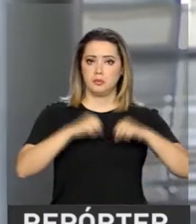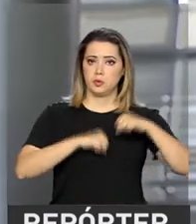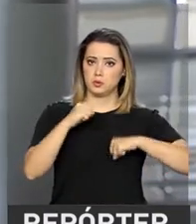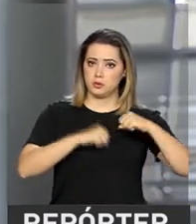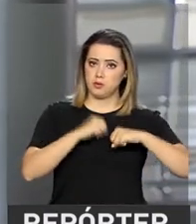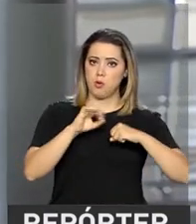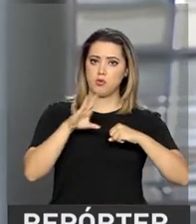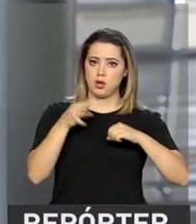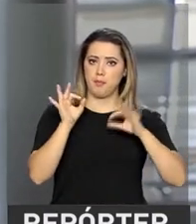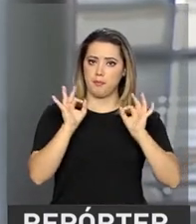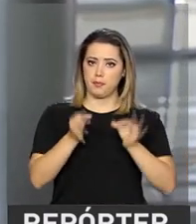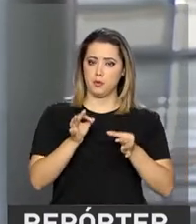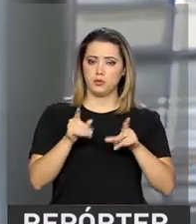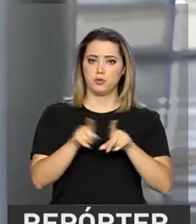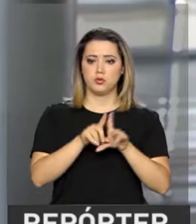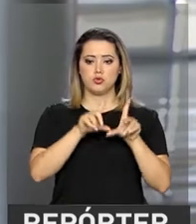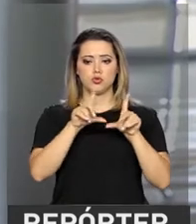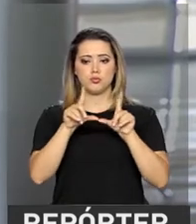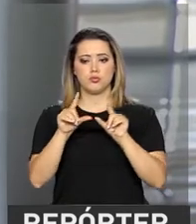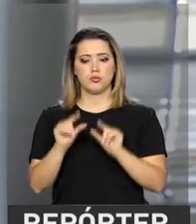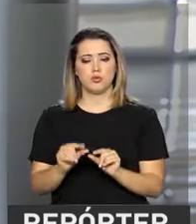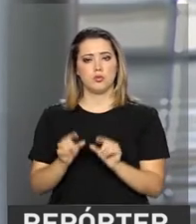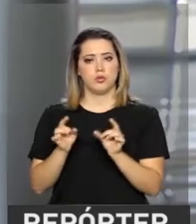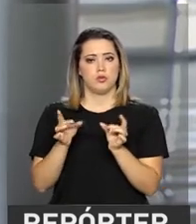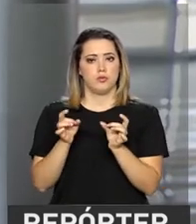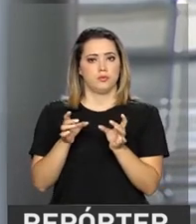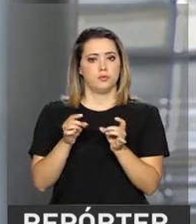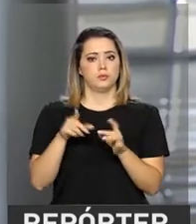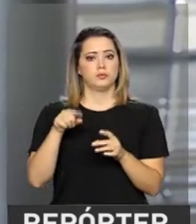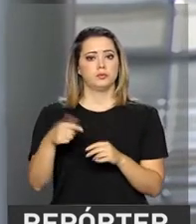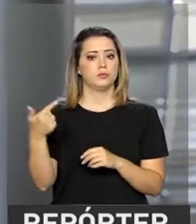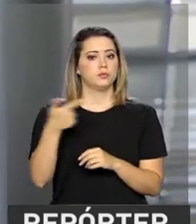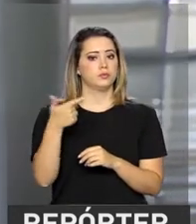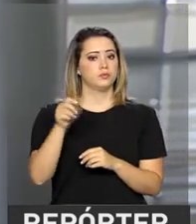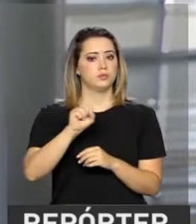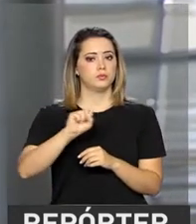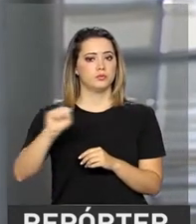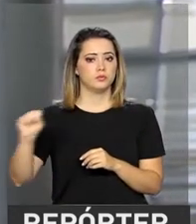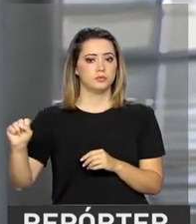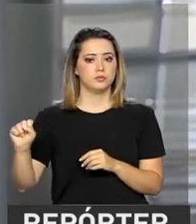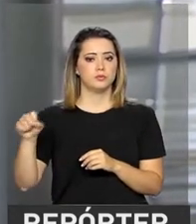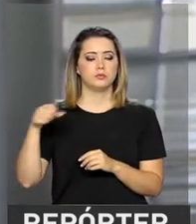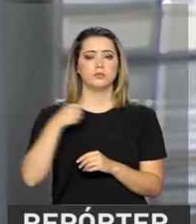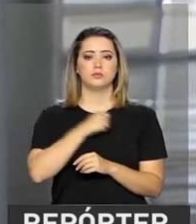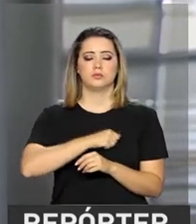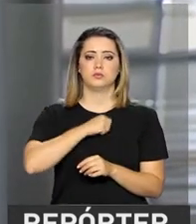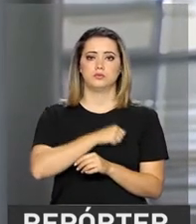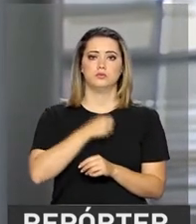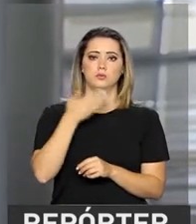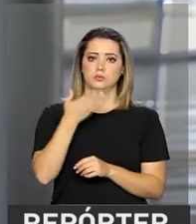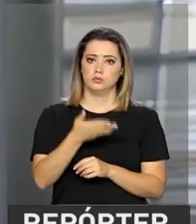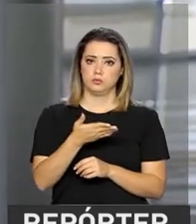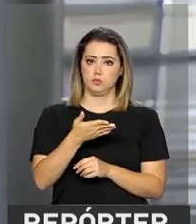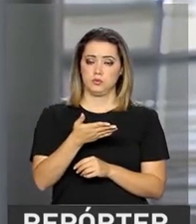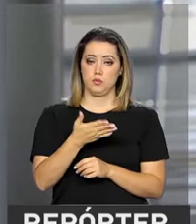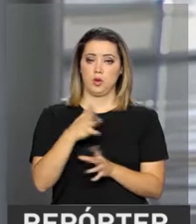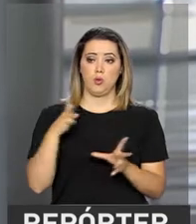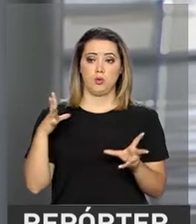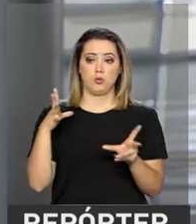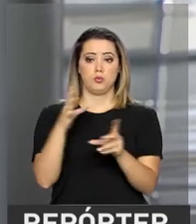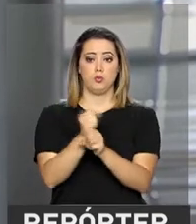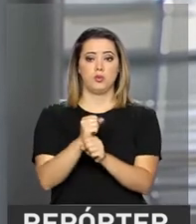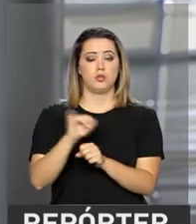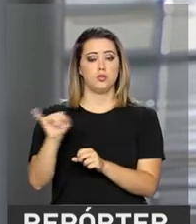valor agregado, tiveram uma queda nas vendas nessas duas primeiras semanas de agosto. No acumulado do ano,